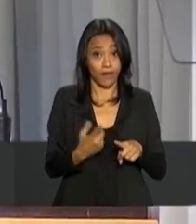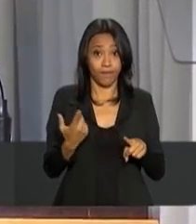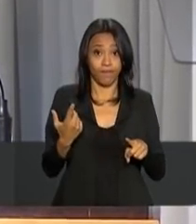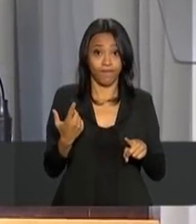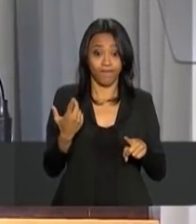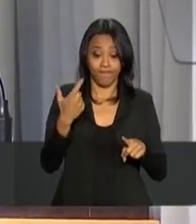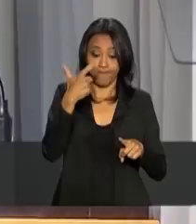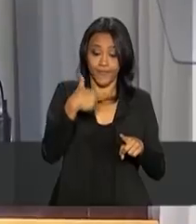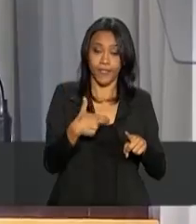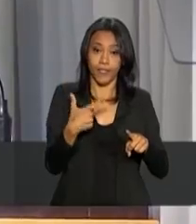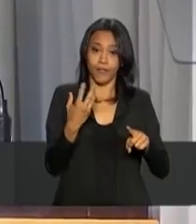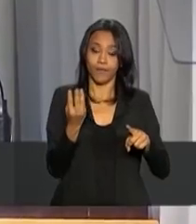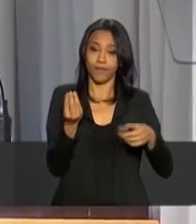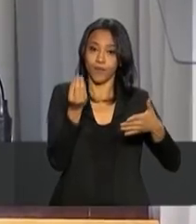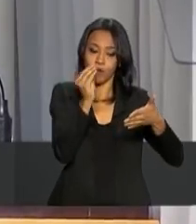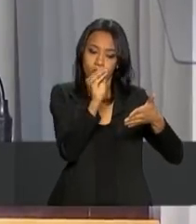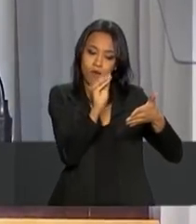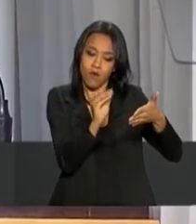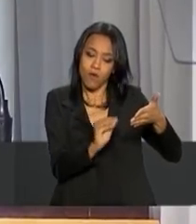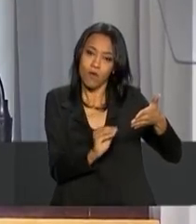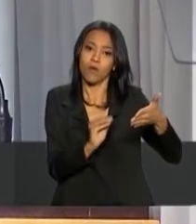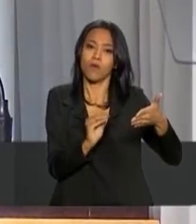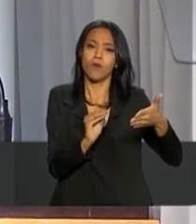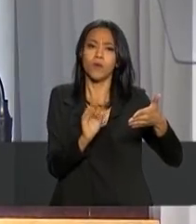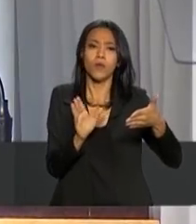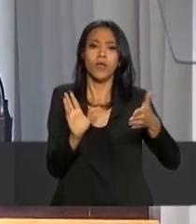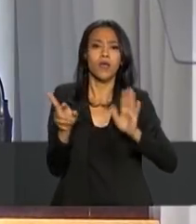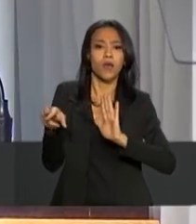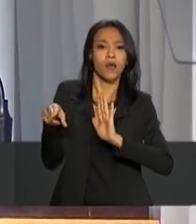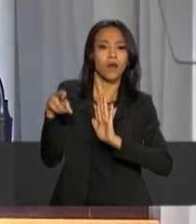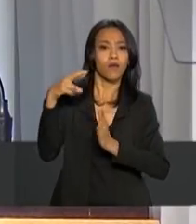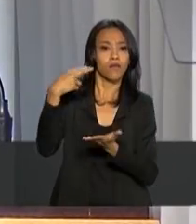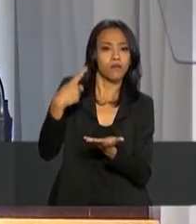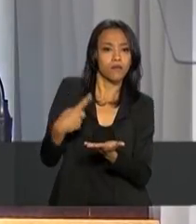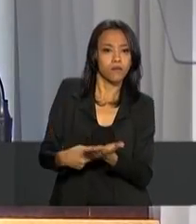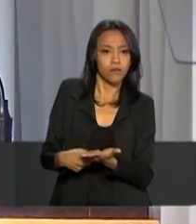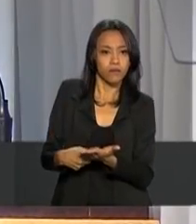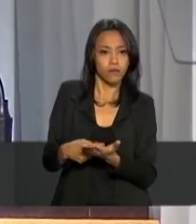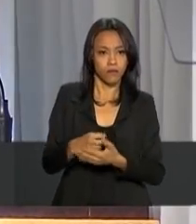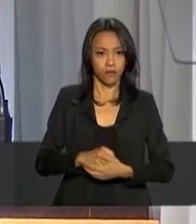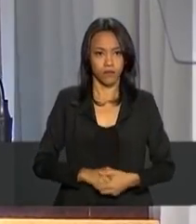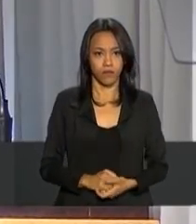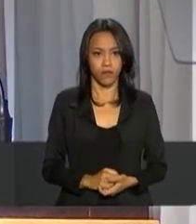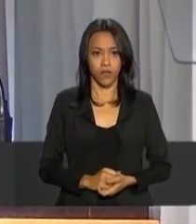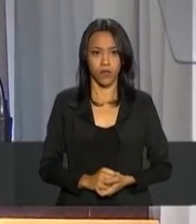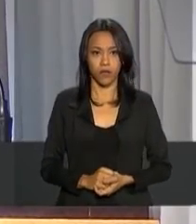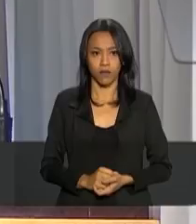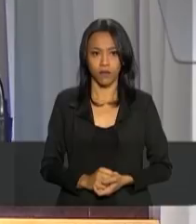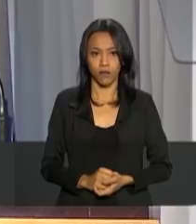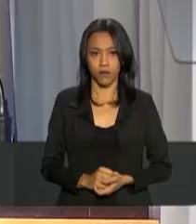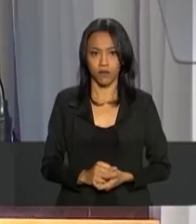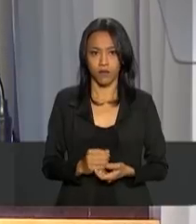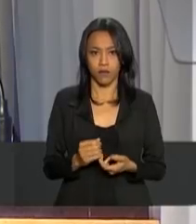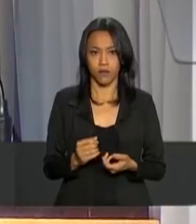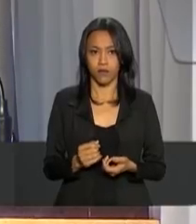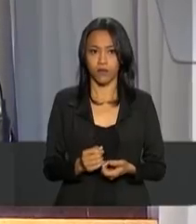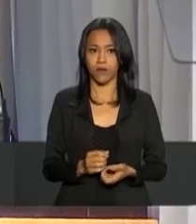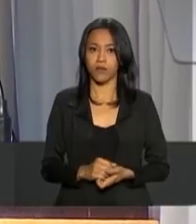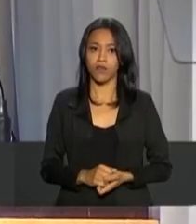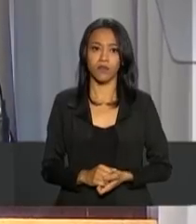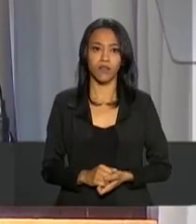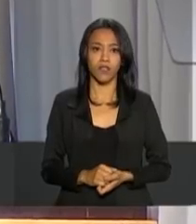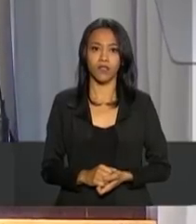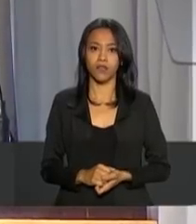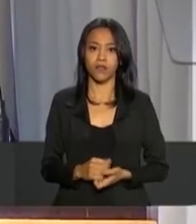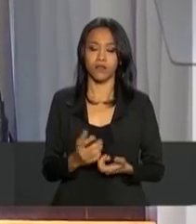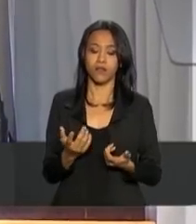viu restringida a sua área discricionária. De igual maneira, o judiciário. O judiciário muitas vezes tem que decidir com aquilo que está